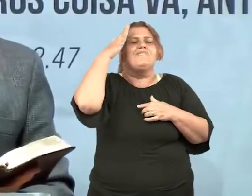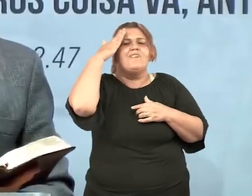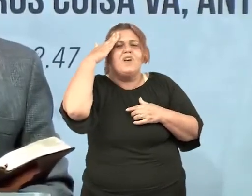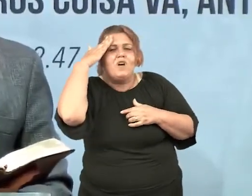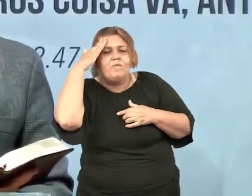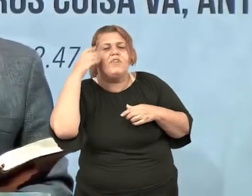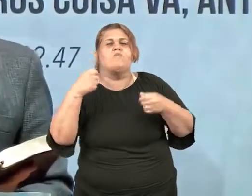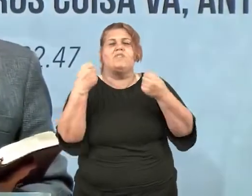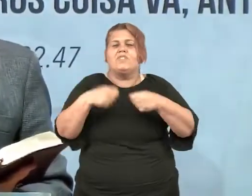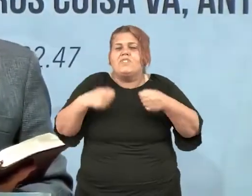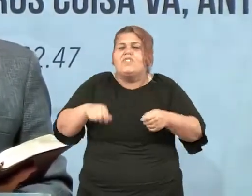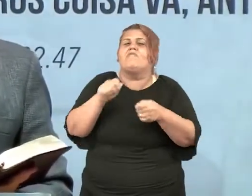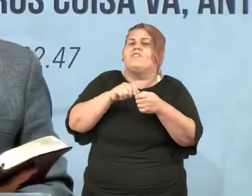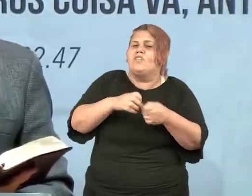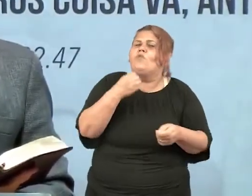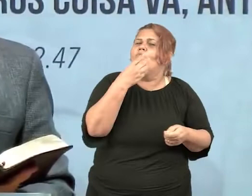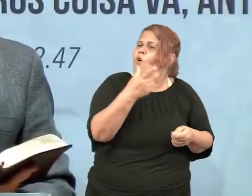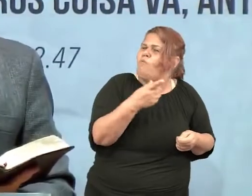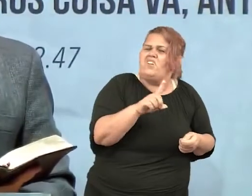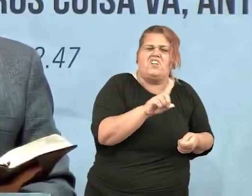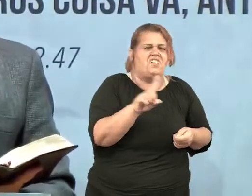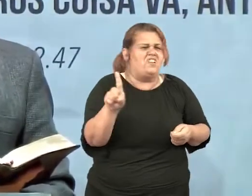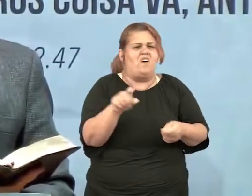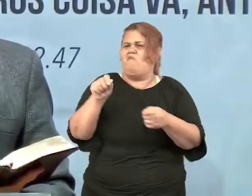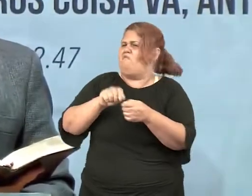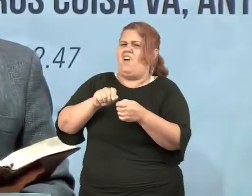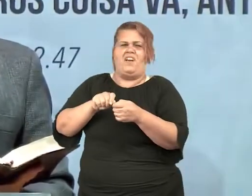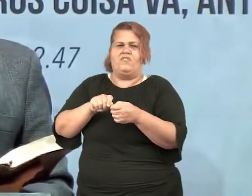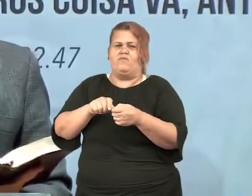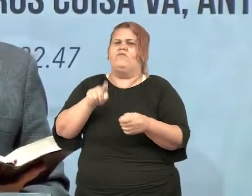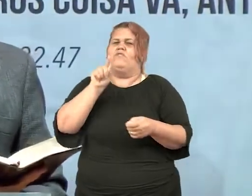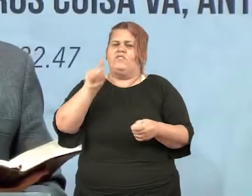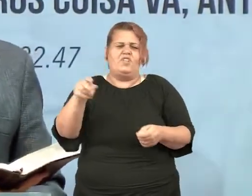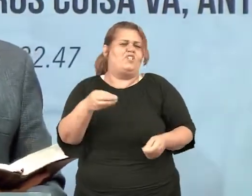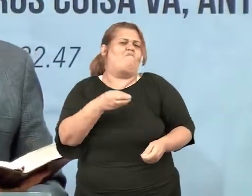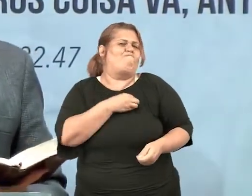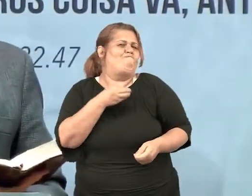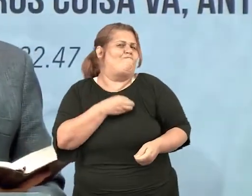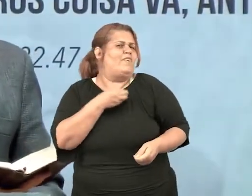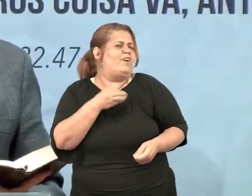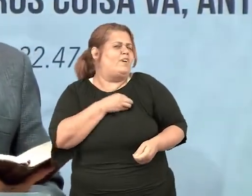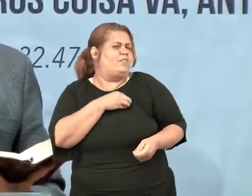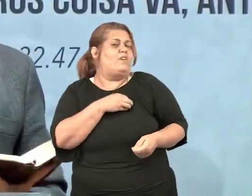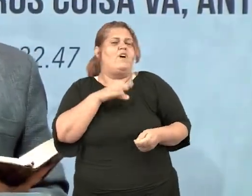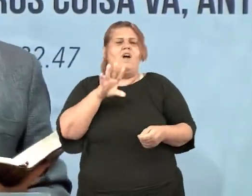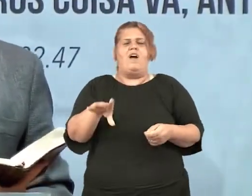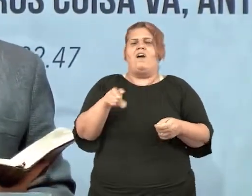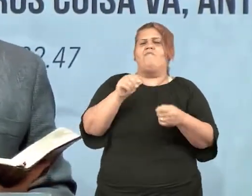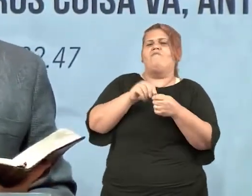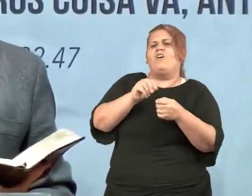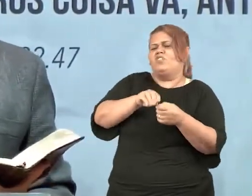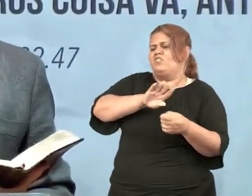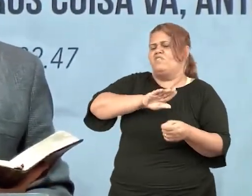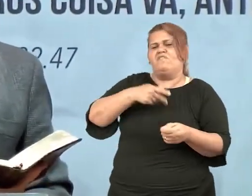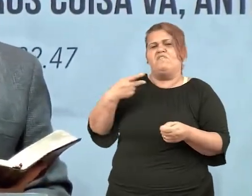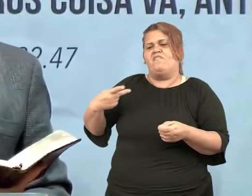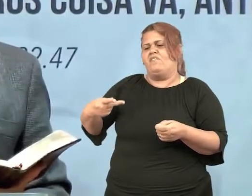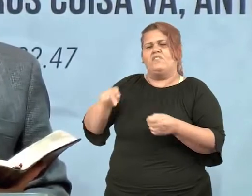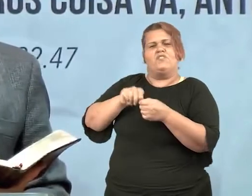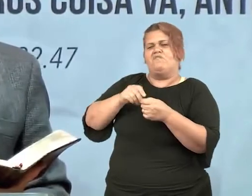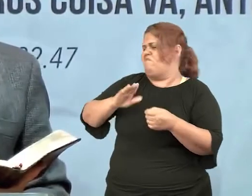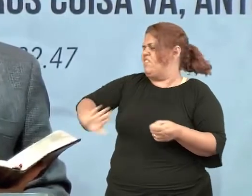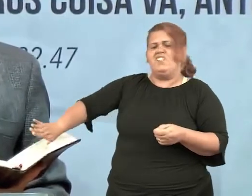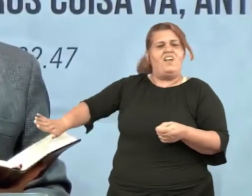bem e não o faz, nisso está pecando. A omissão é um grave pecado.